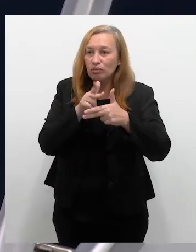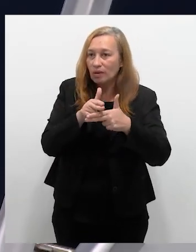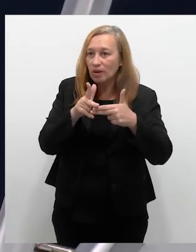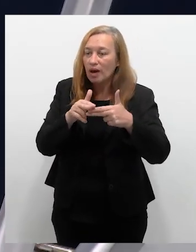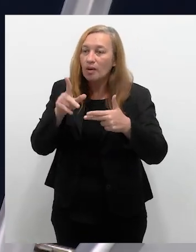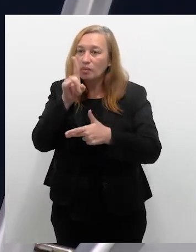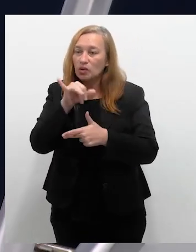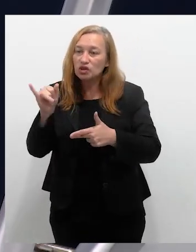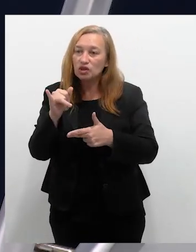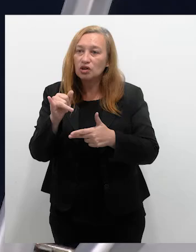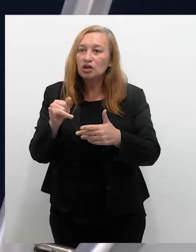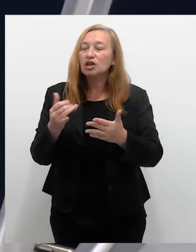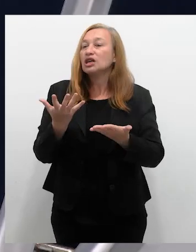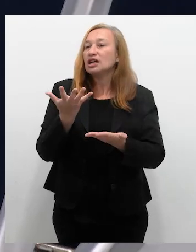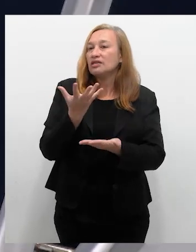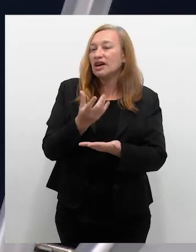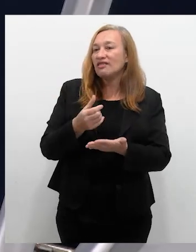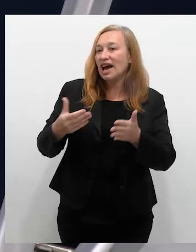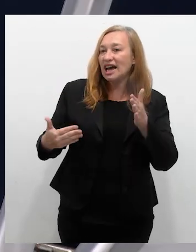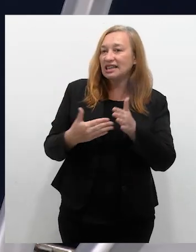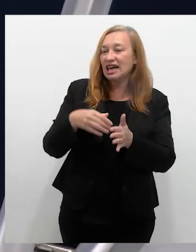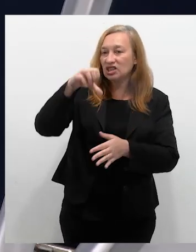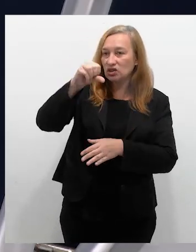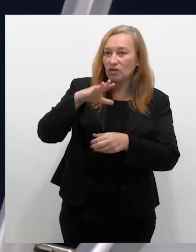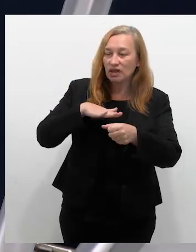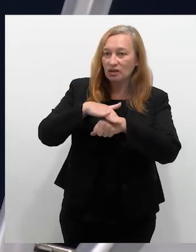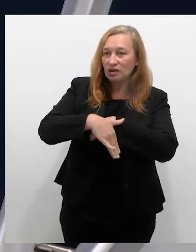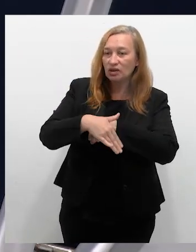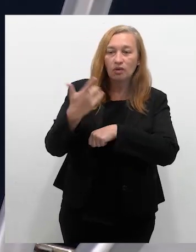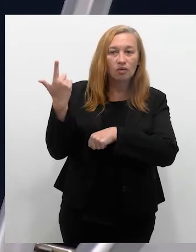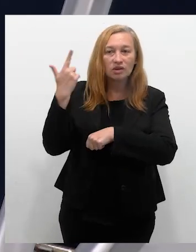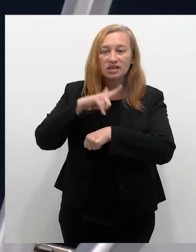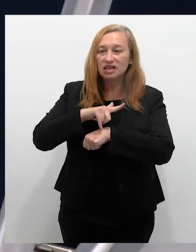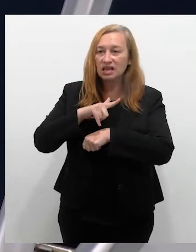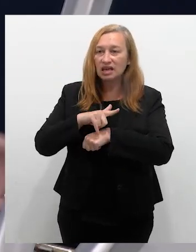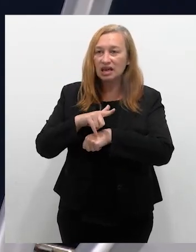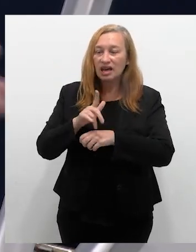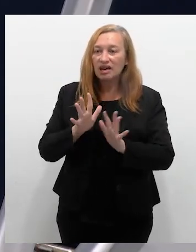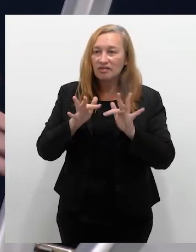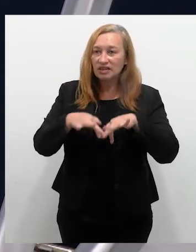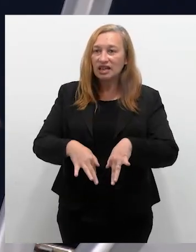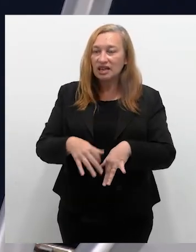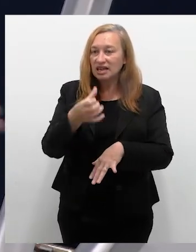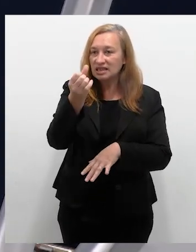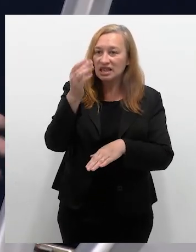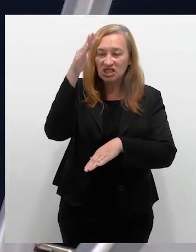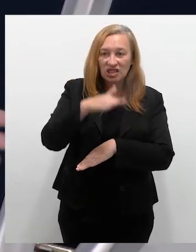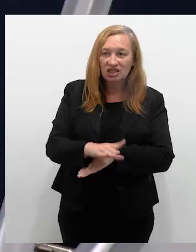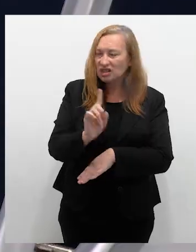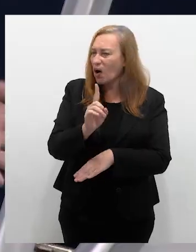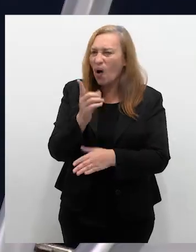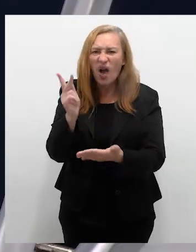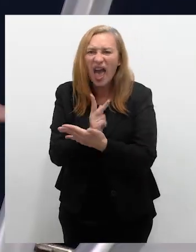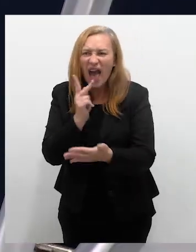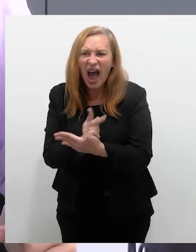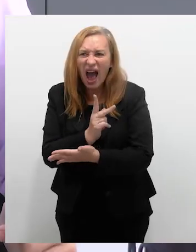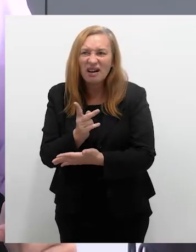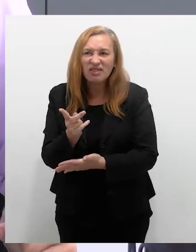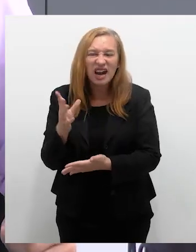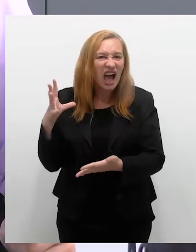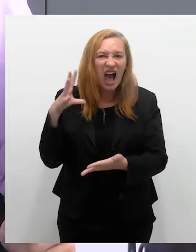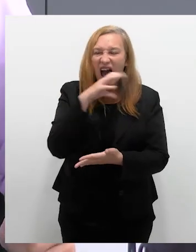o estúdio a gente tinha até as 9 horas da noite. E a gente conseguia acabar o estúdio às 6 horas da tarde. Porque a gente fazia assim, não